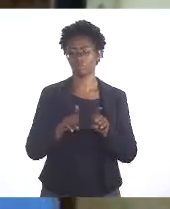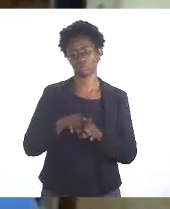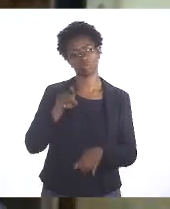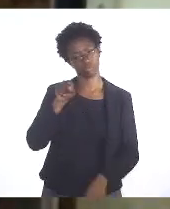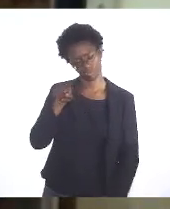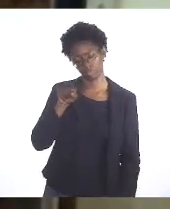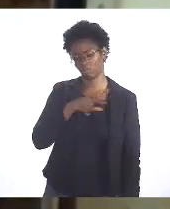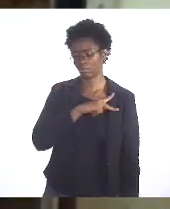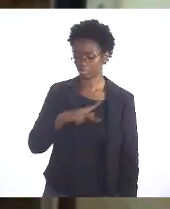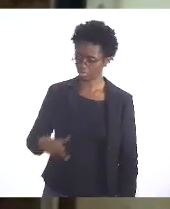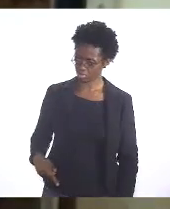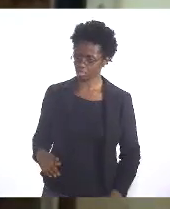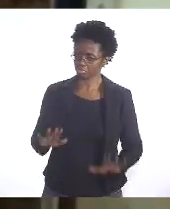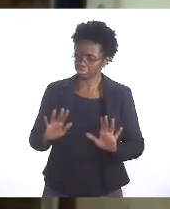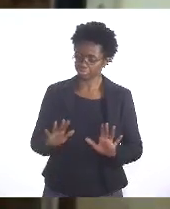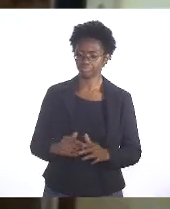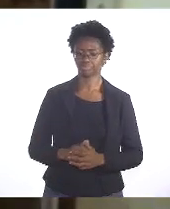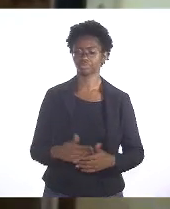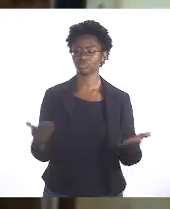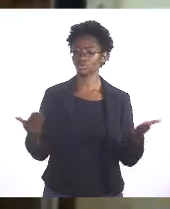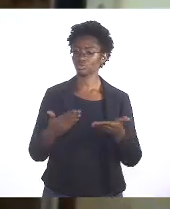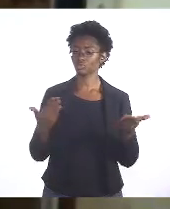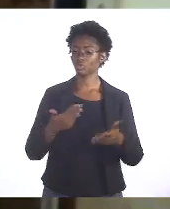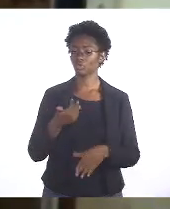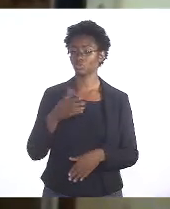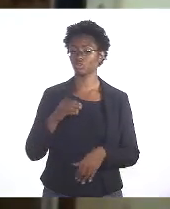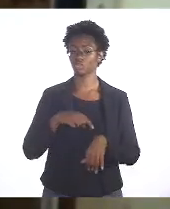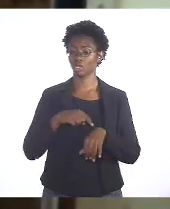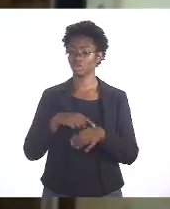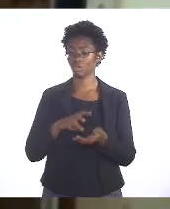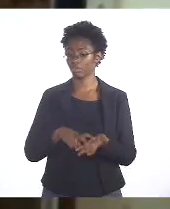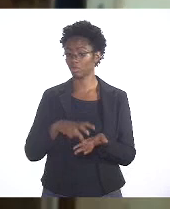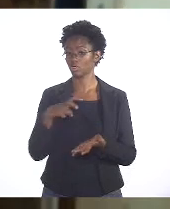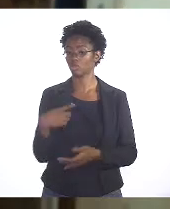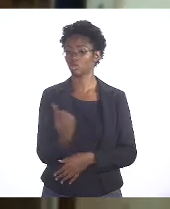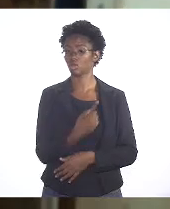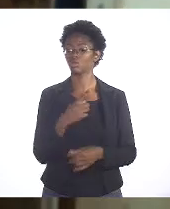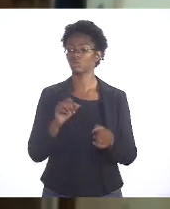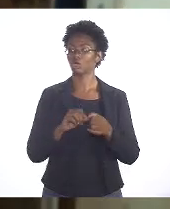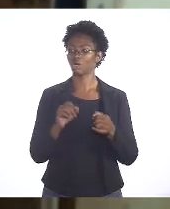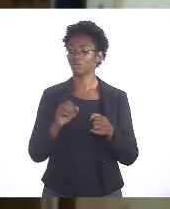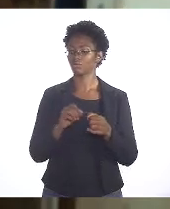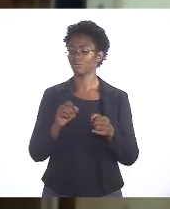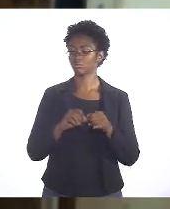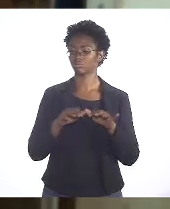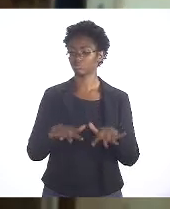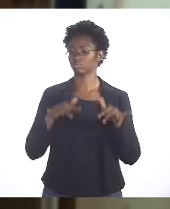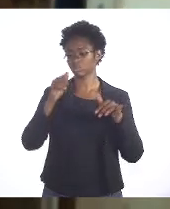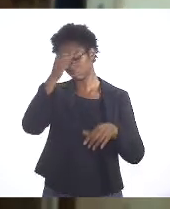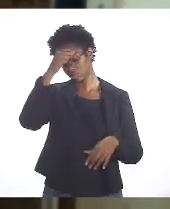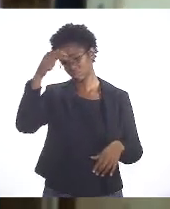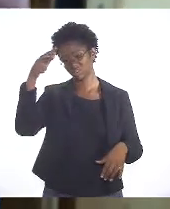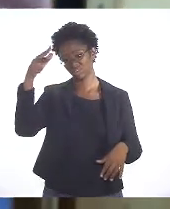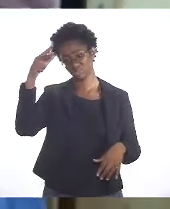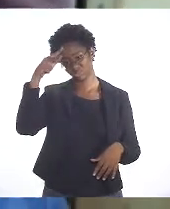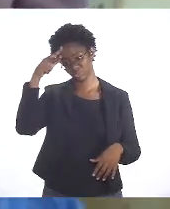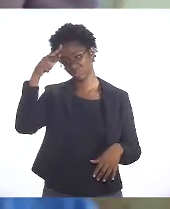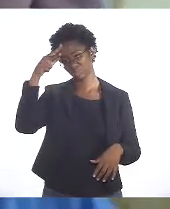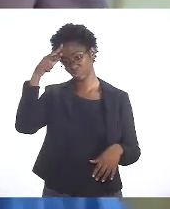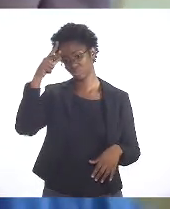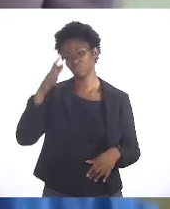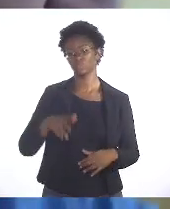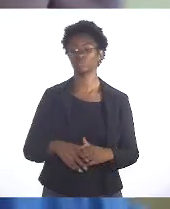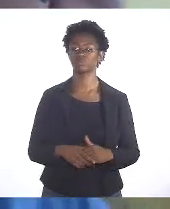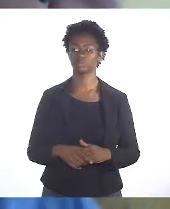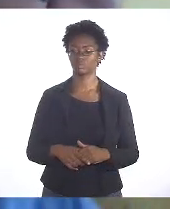Excelência. Hoje, às 10 horas da manhã, nós fizemos audiência pública sobre